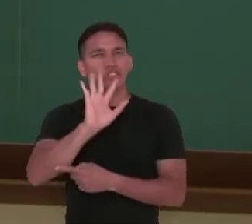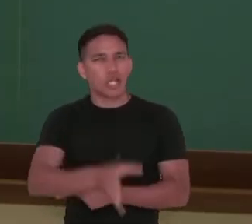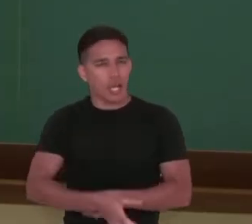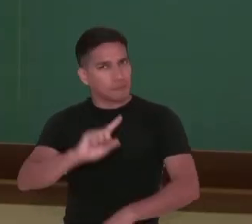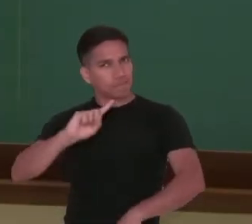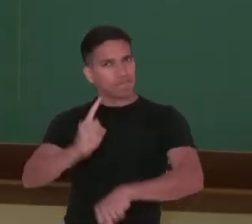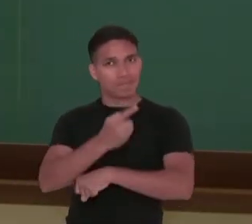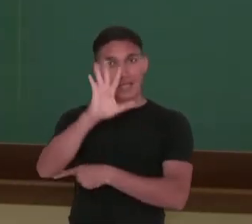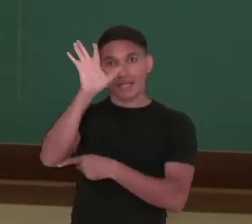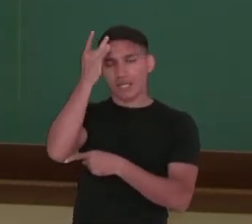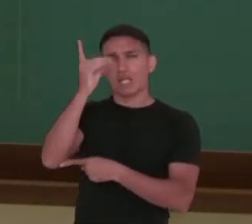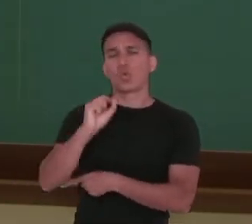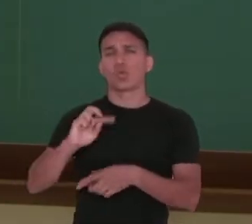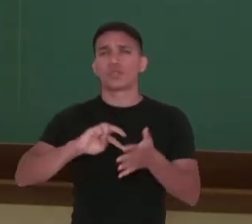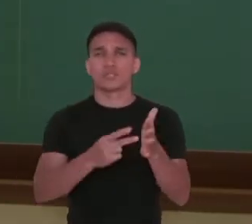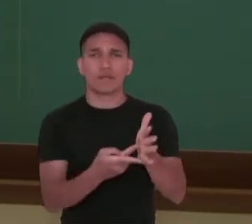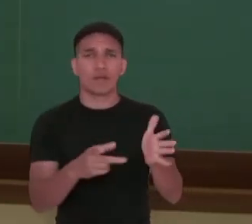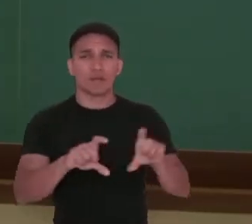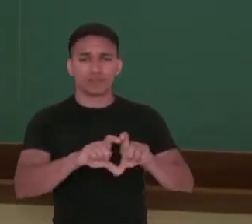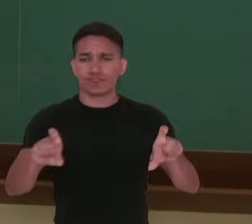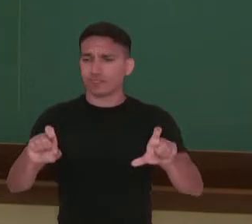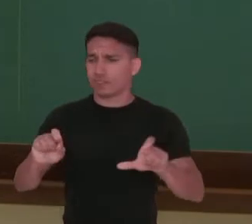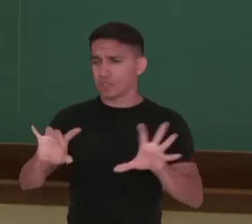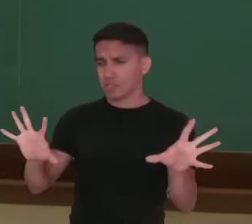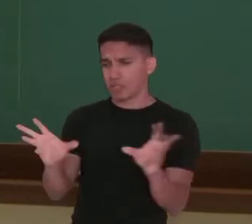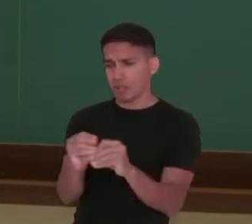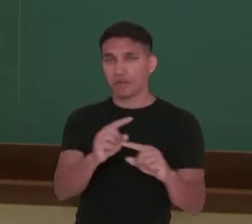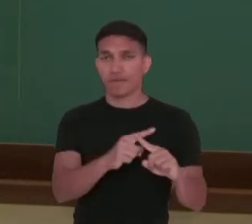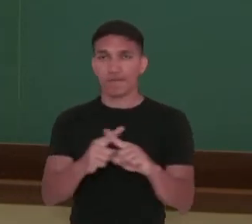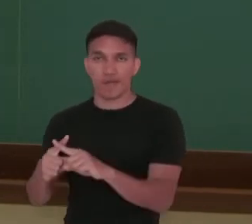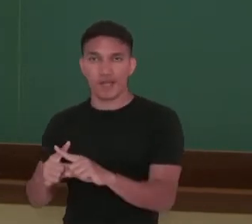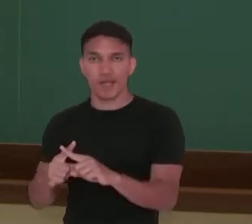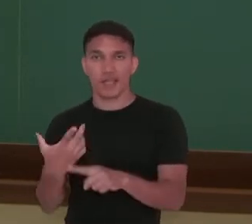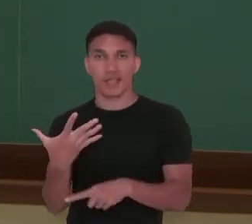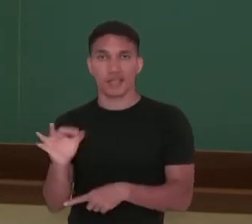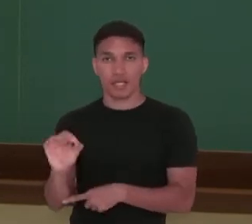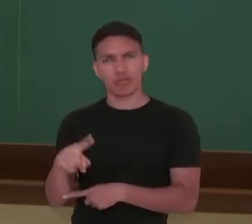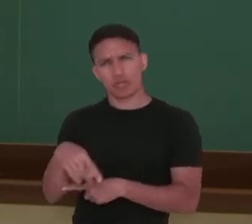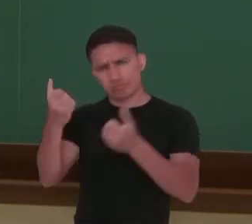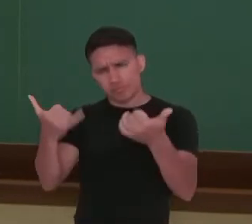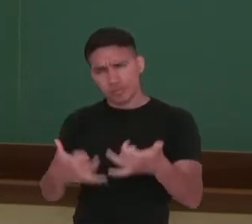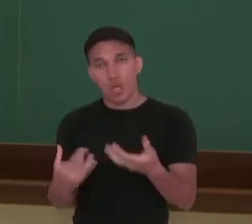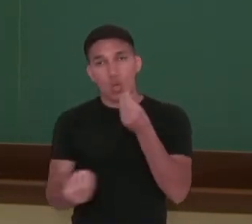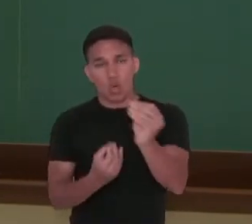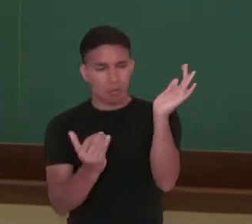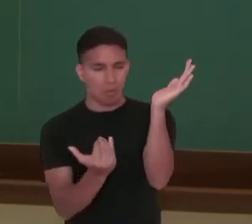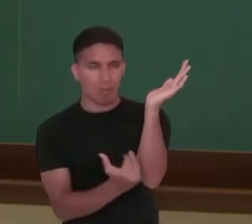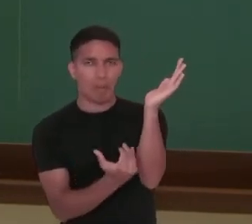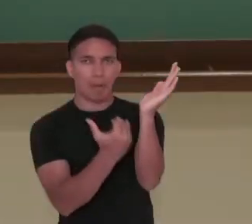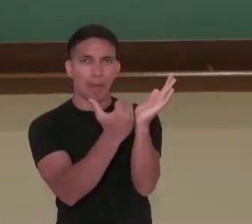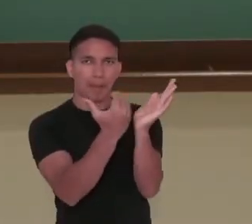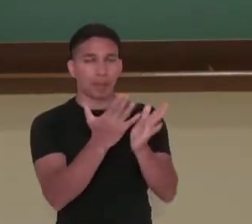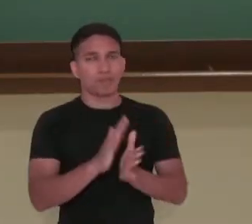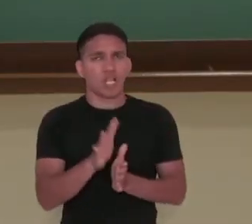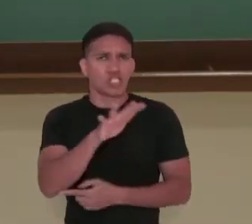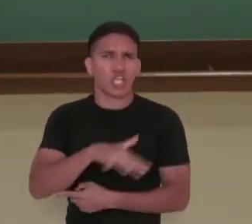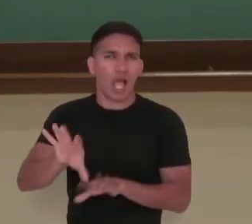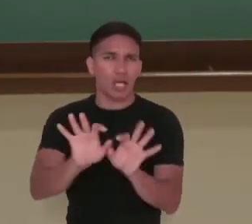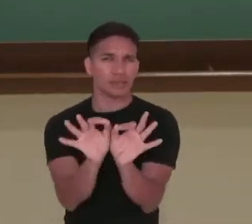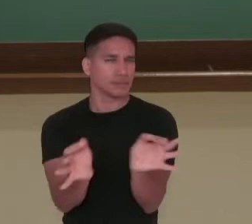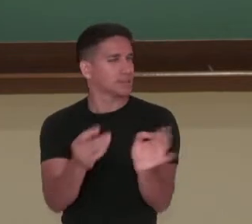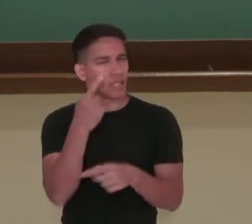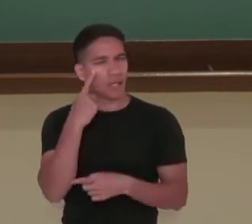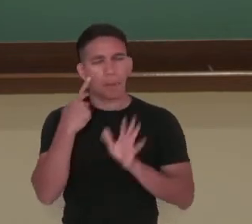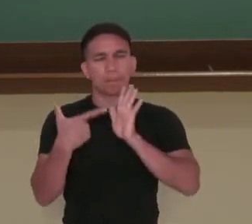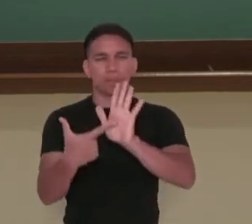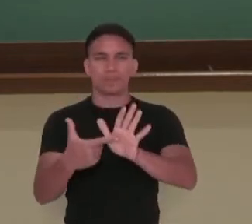é uma notação científica, vamos falar um pouquinho da ordem de grandeza. Galera, de uma maneira bem